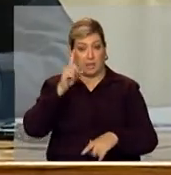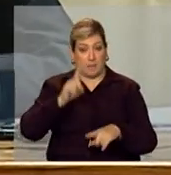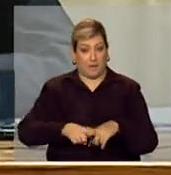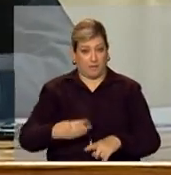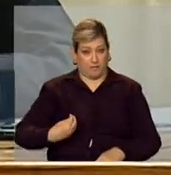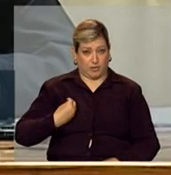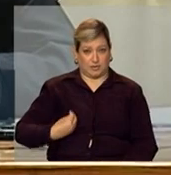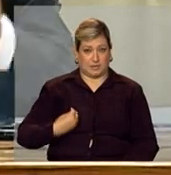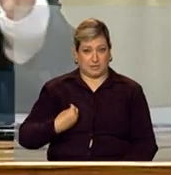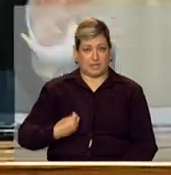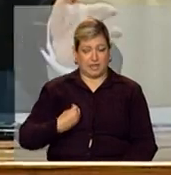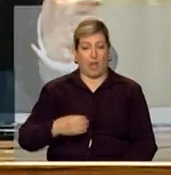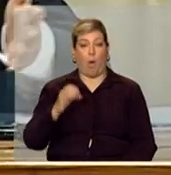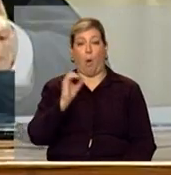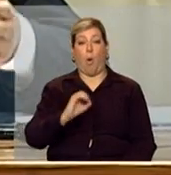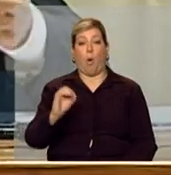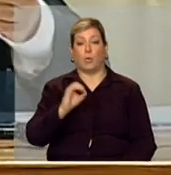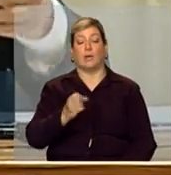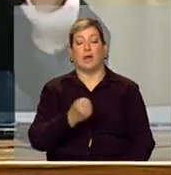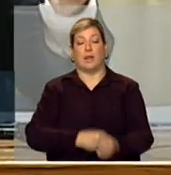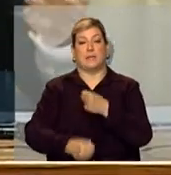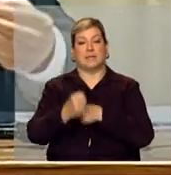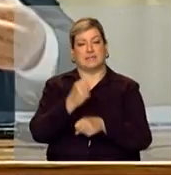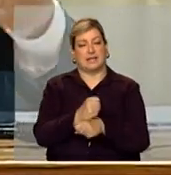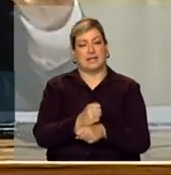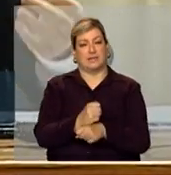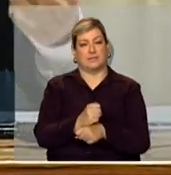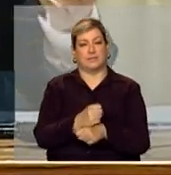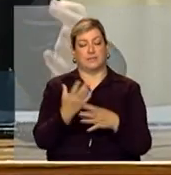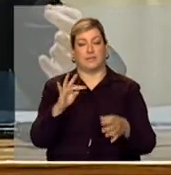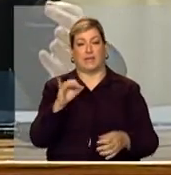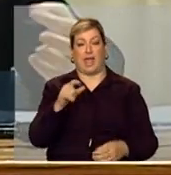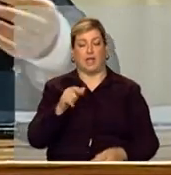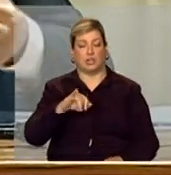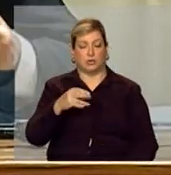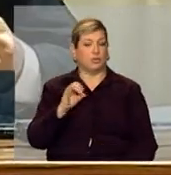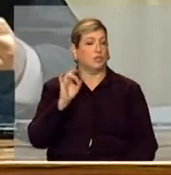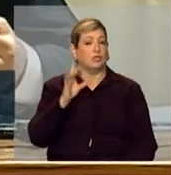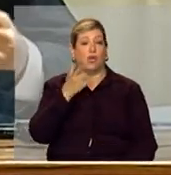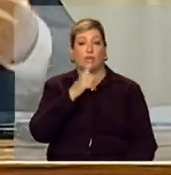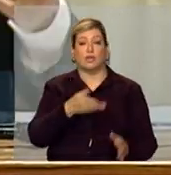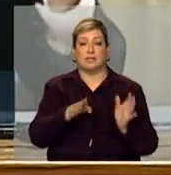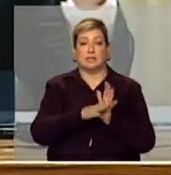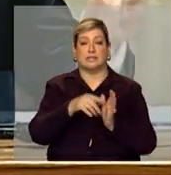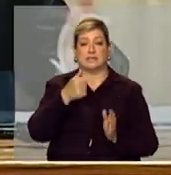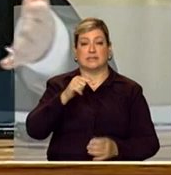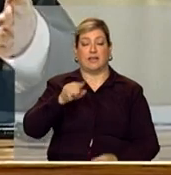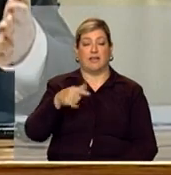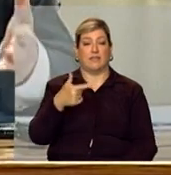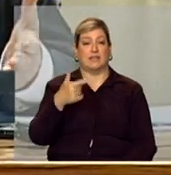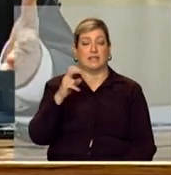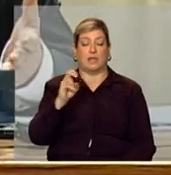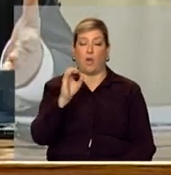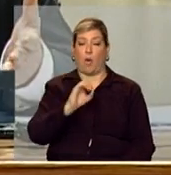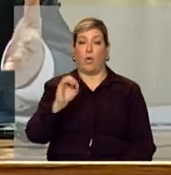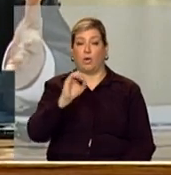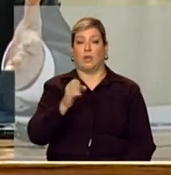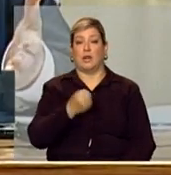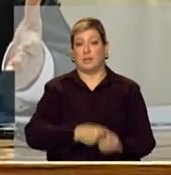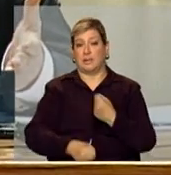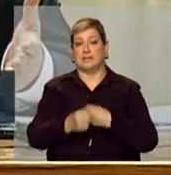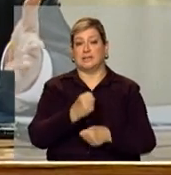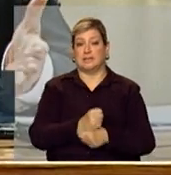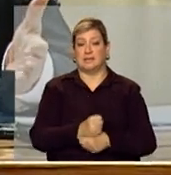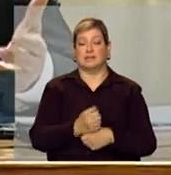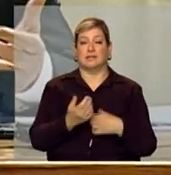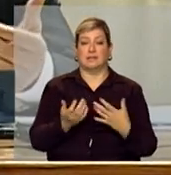vigor em outubro do ano passado a taxa de juros só chegou a 7:25 em outubro do ano passado e nós